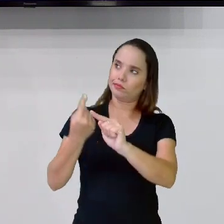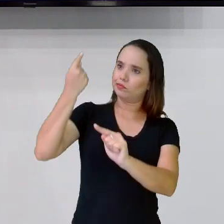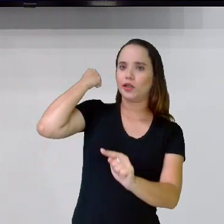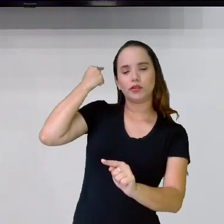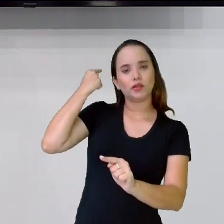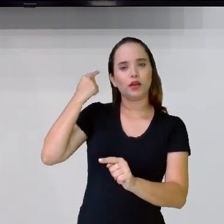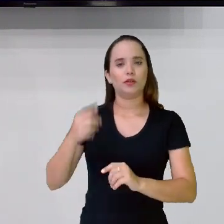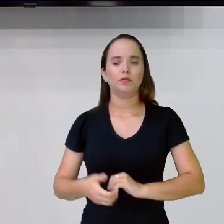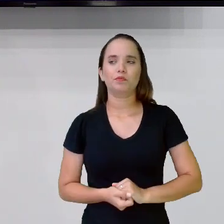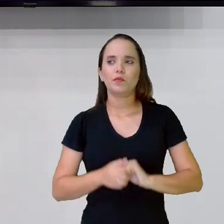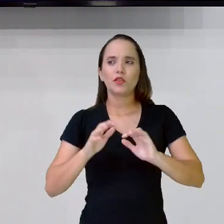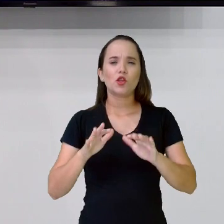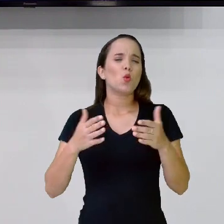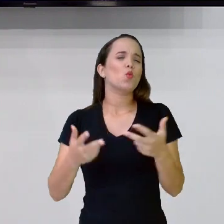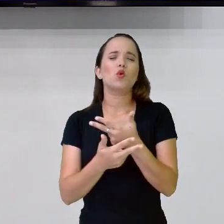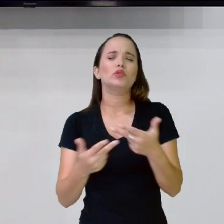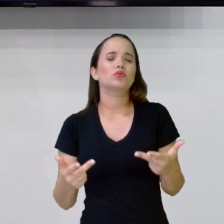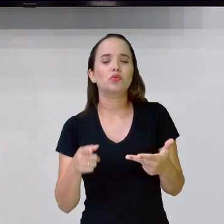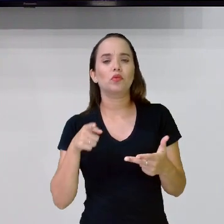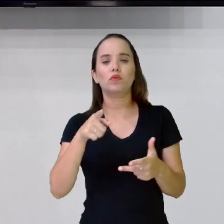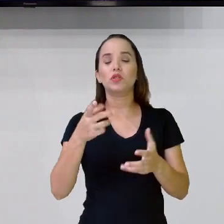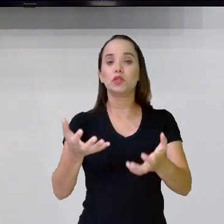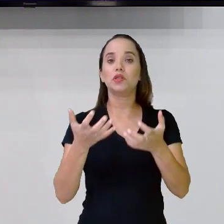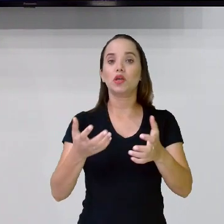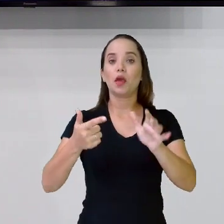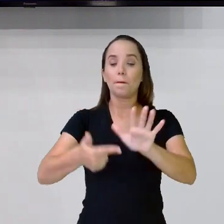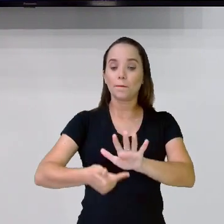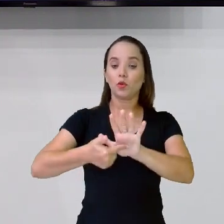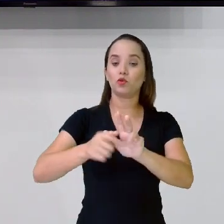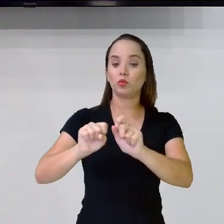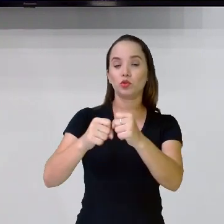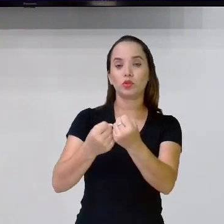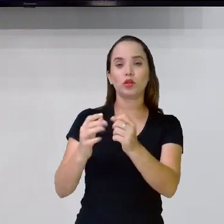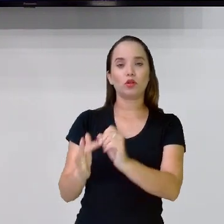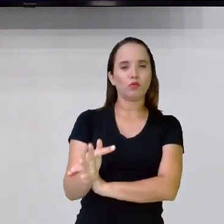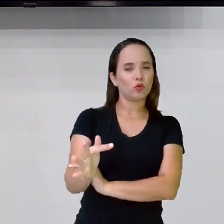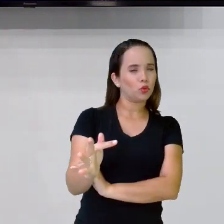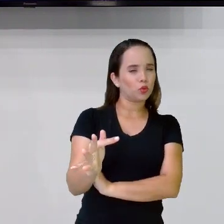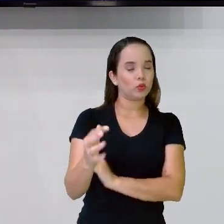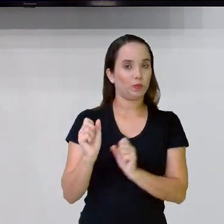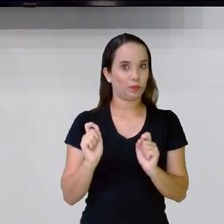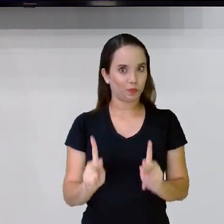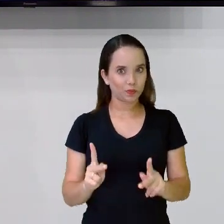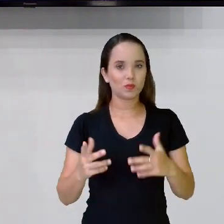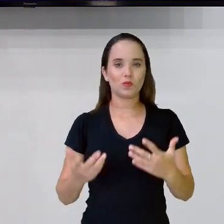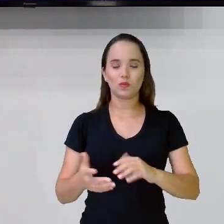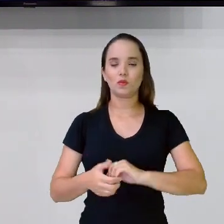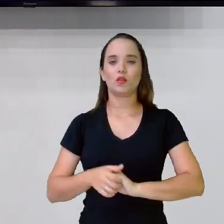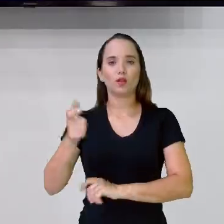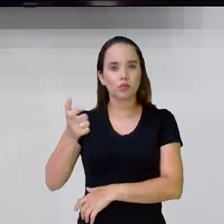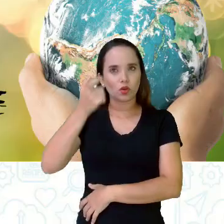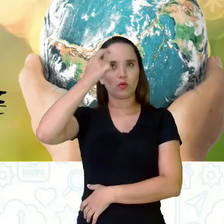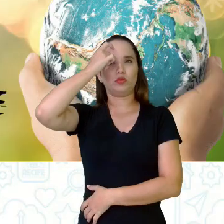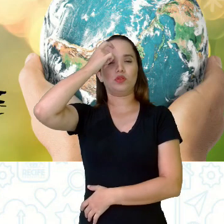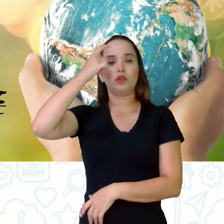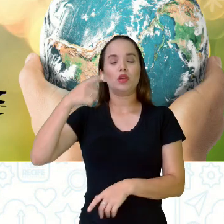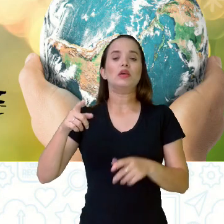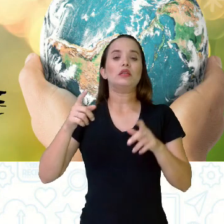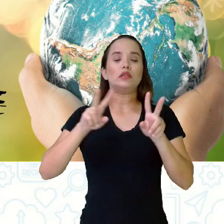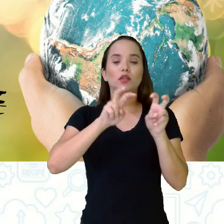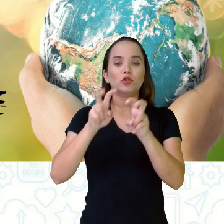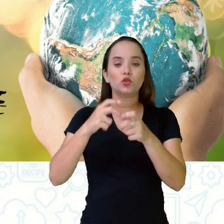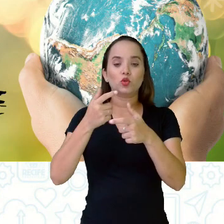Que marca, né, você quer deixar na sociedade, no nosso planeta, certo? Então, a consciência dos problemas